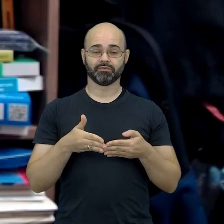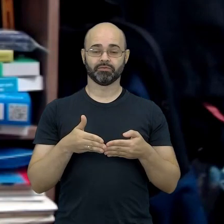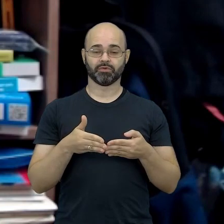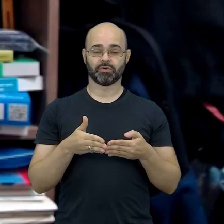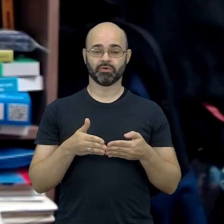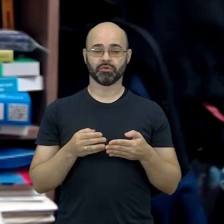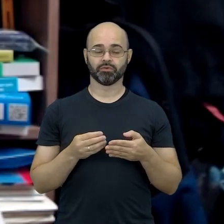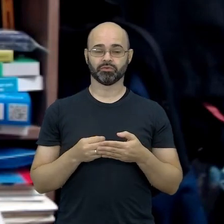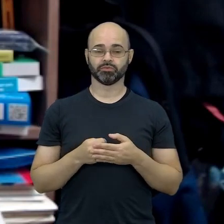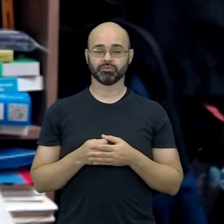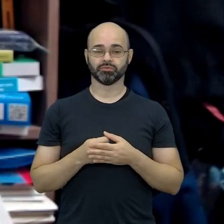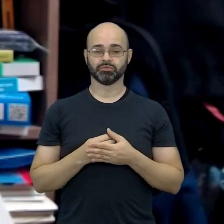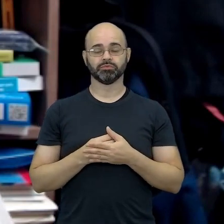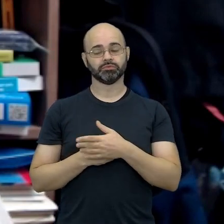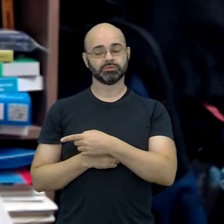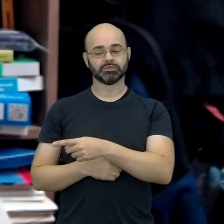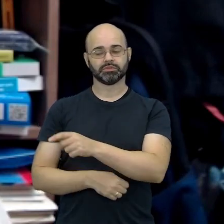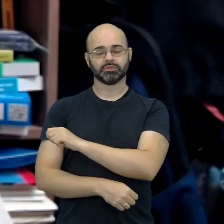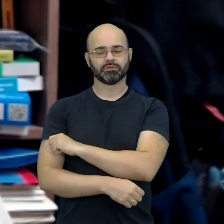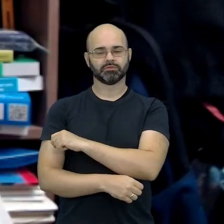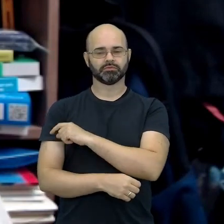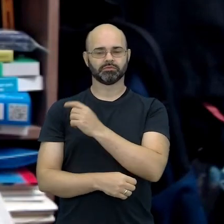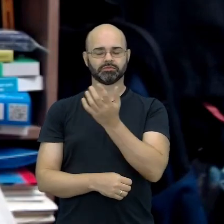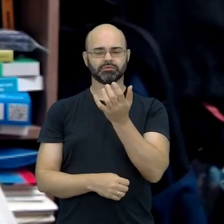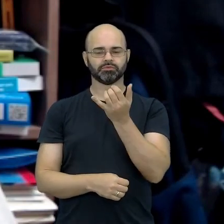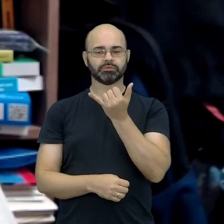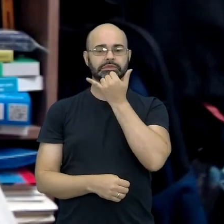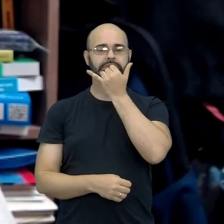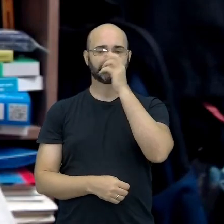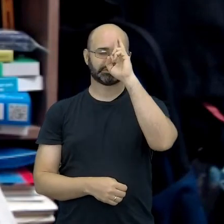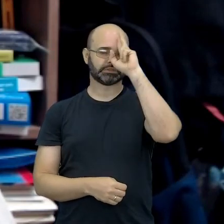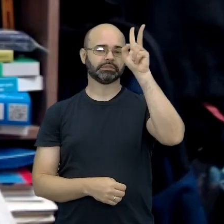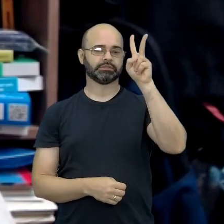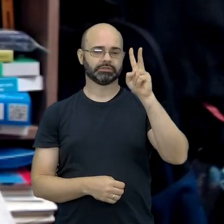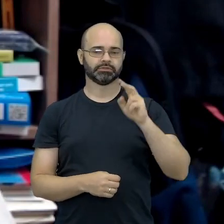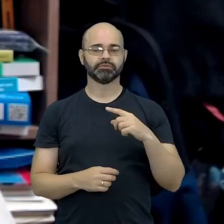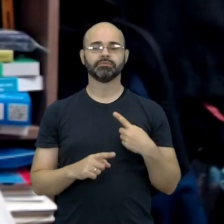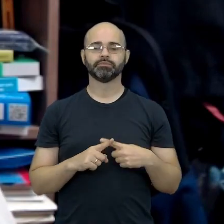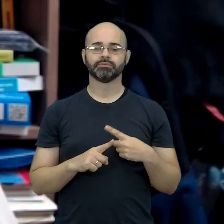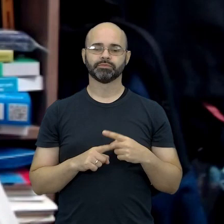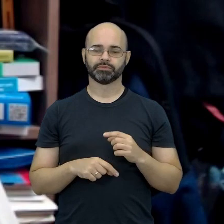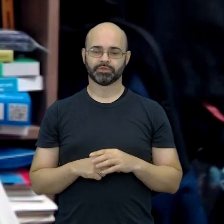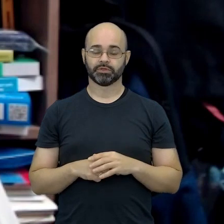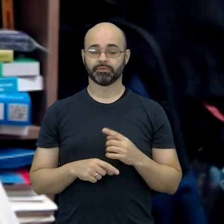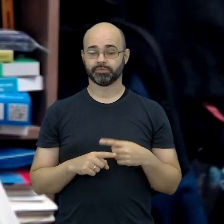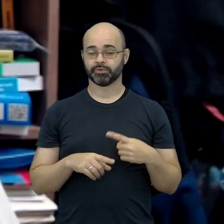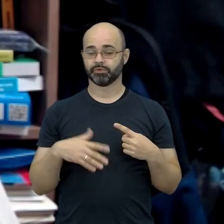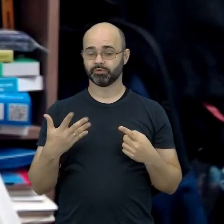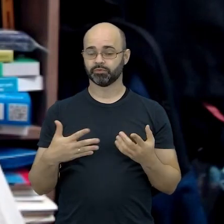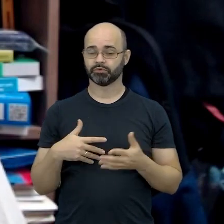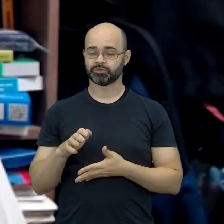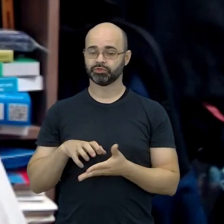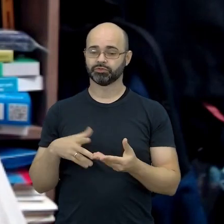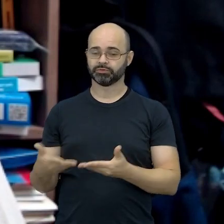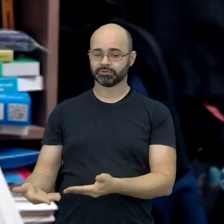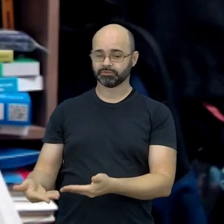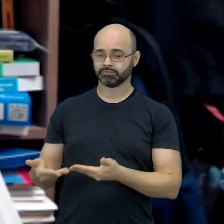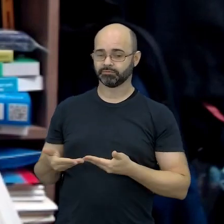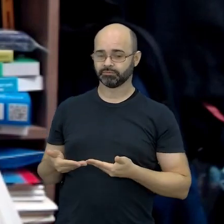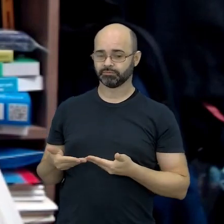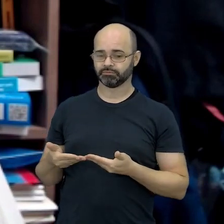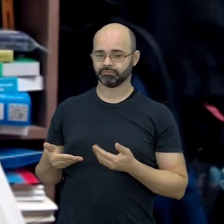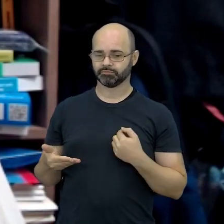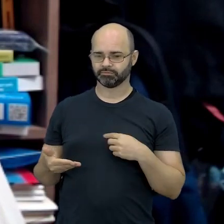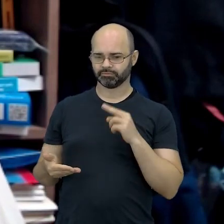o aluno possa cometer algum equívoco. Por quê? Porque quando eu recebo a atividade desse aluno e vejo que